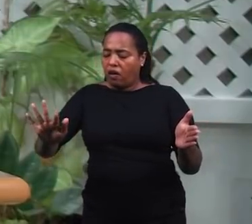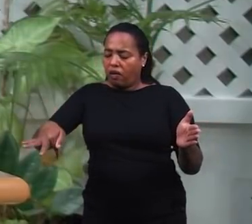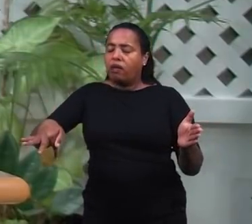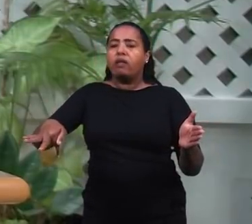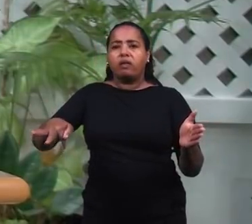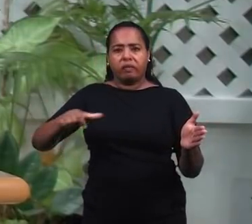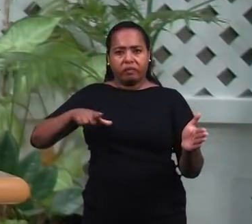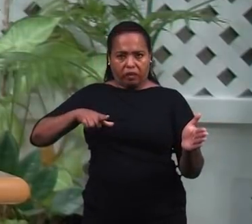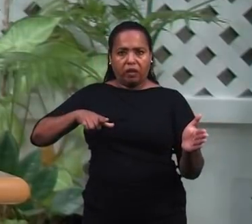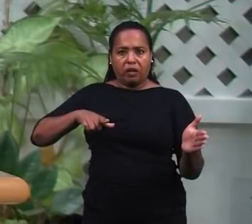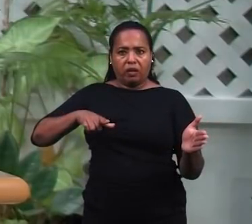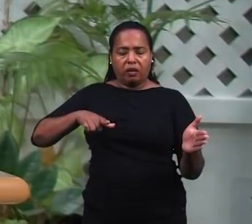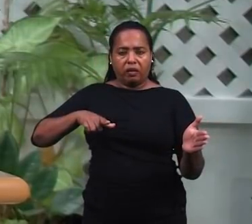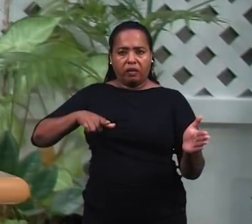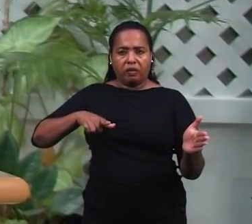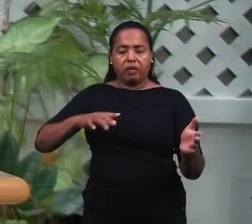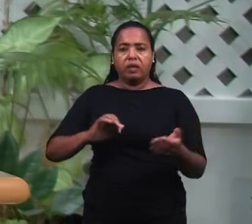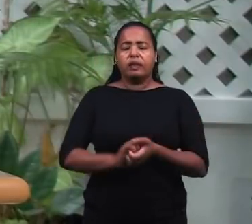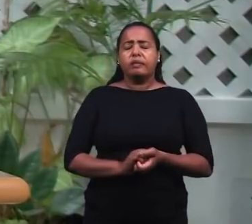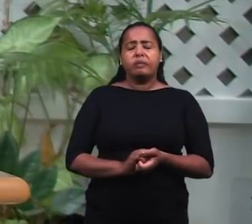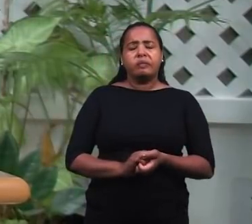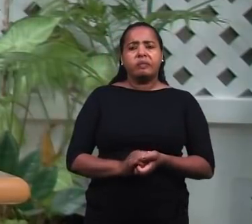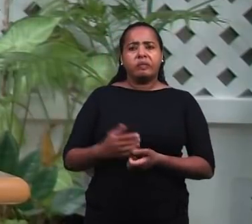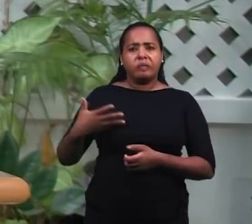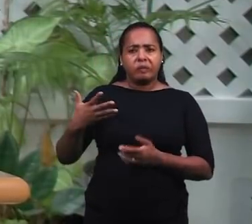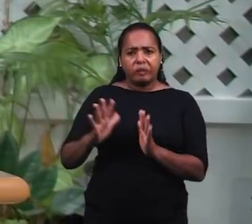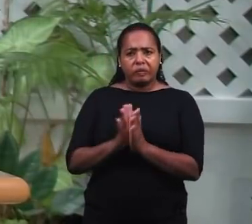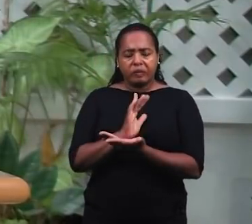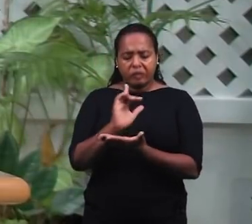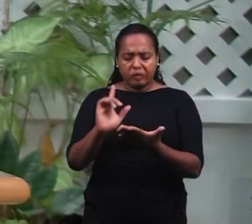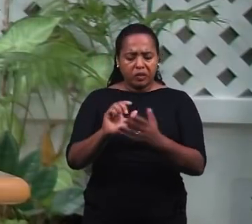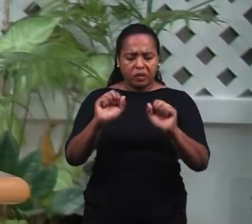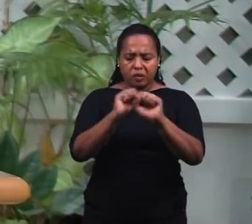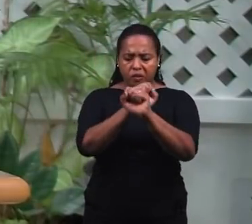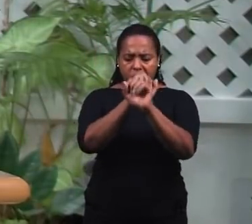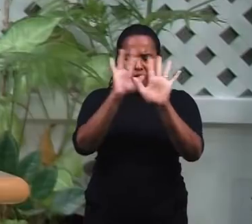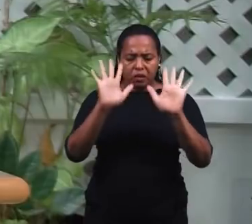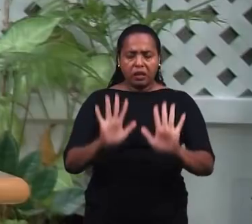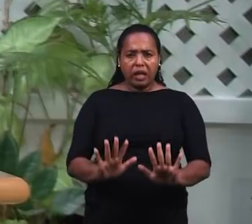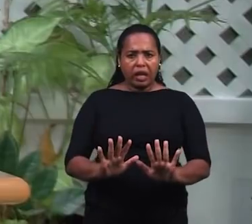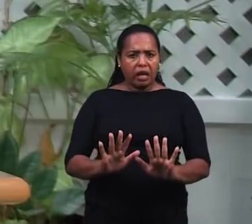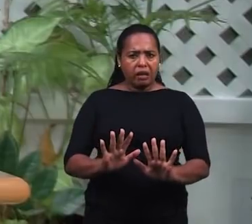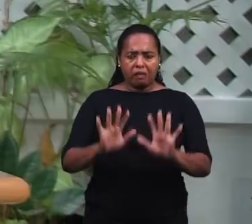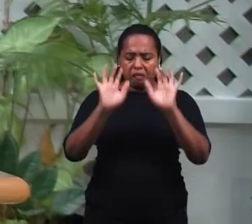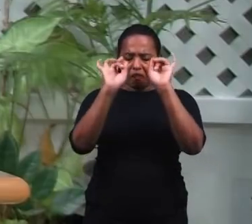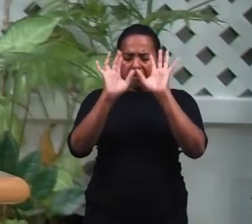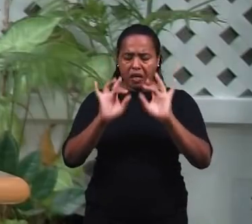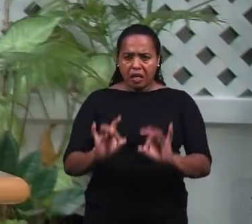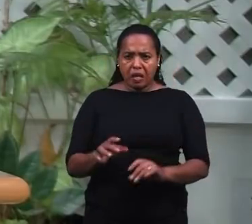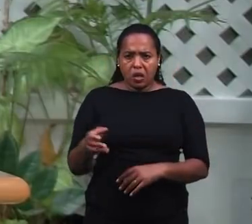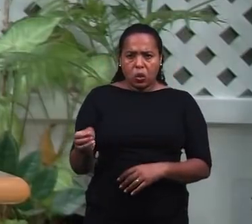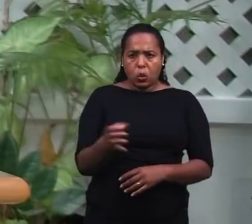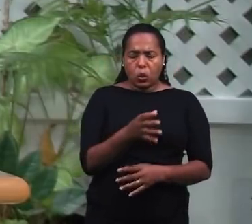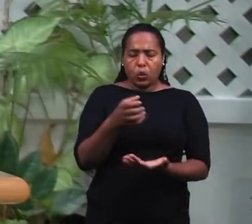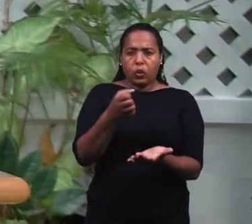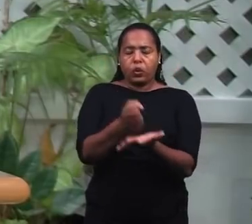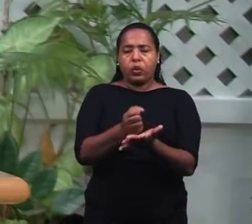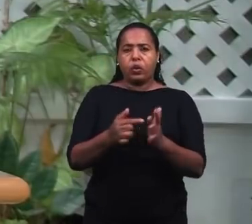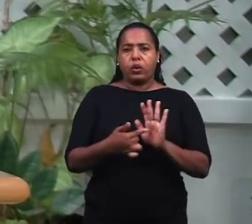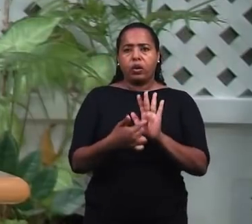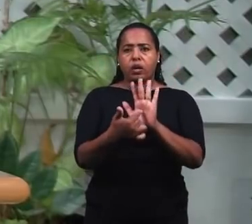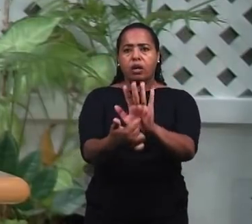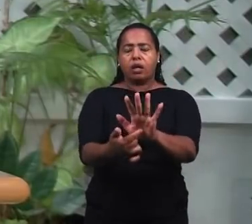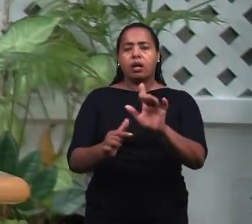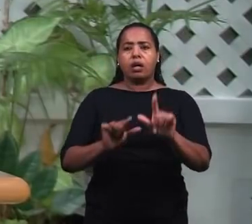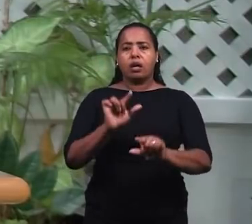fim. A palavra do Senhor é clara, especialmente no Novo Testamento, quando ela se